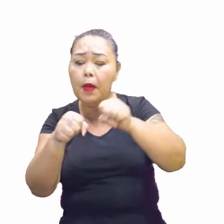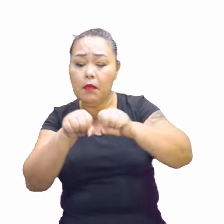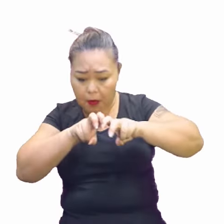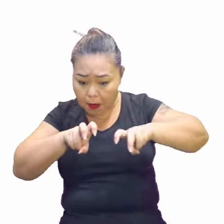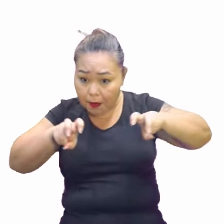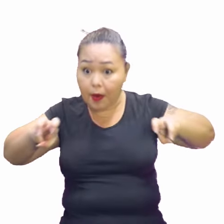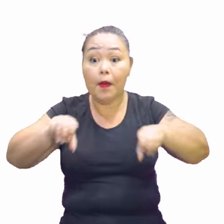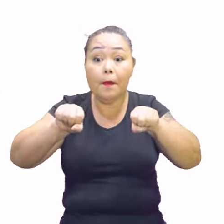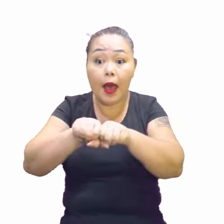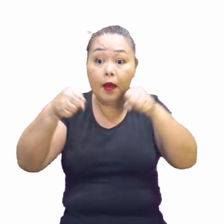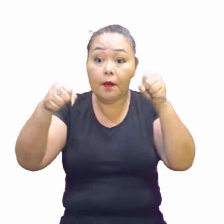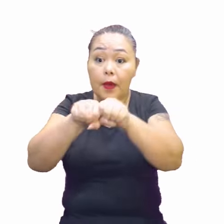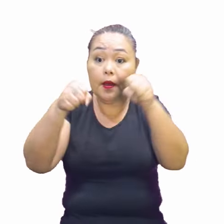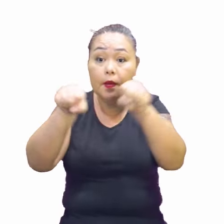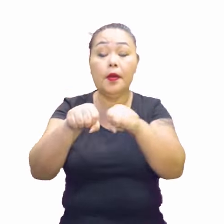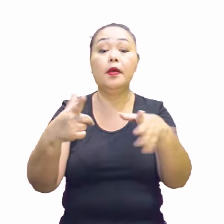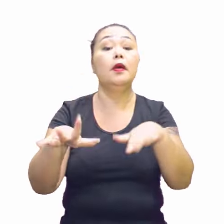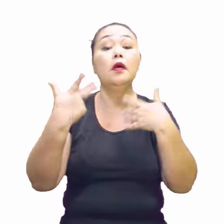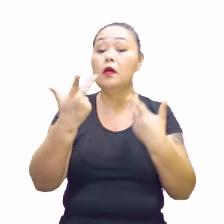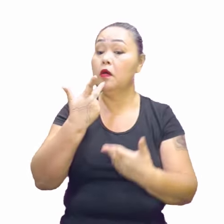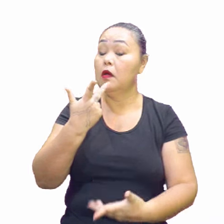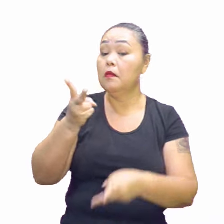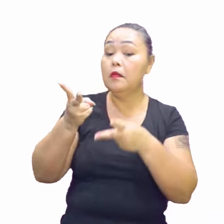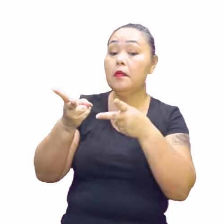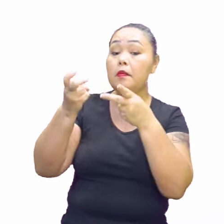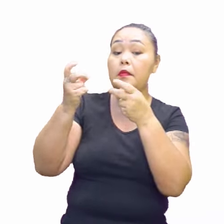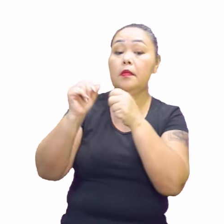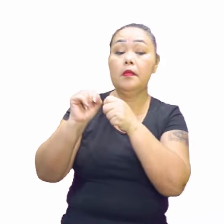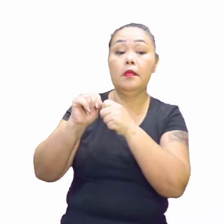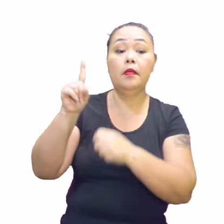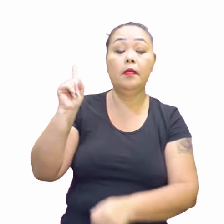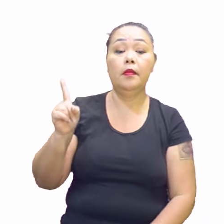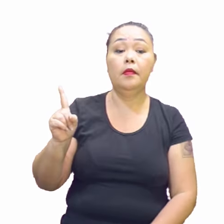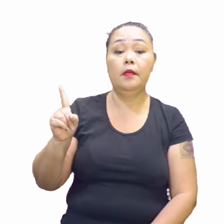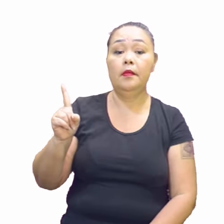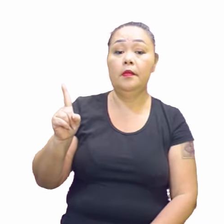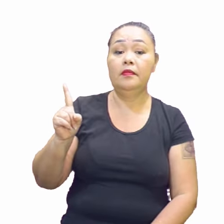toda a arquibancada? E a hora que você percebe que